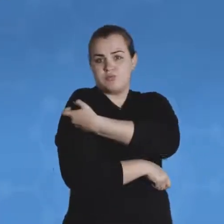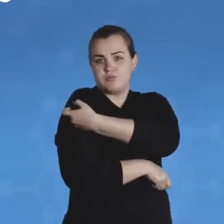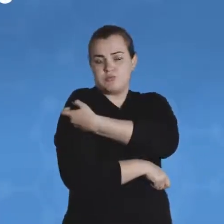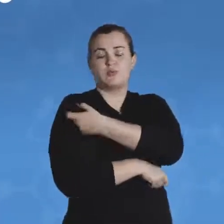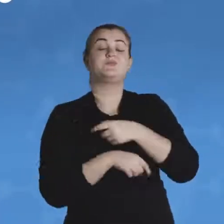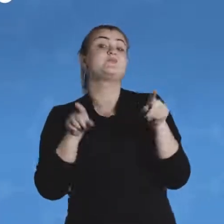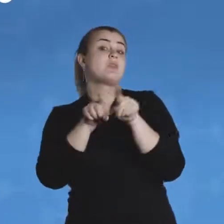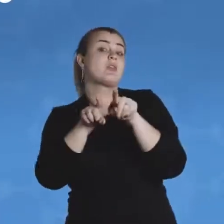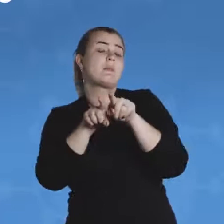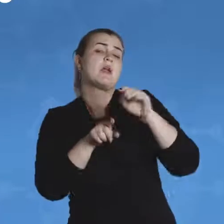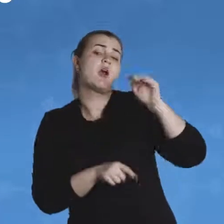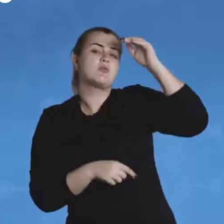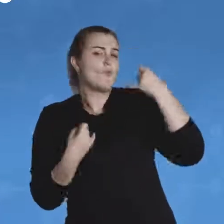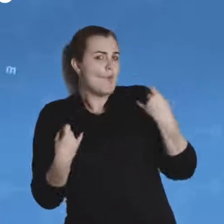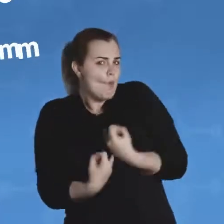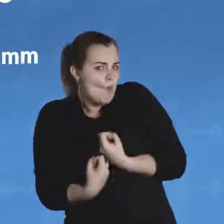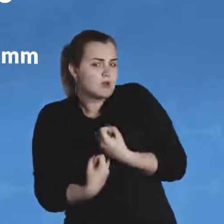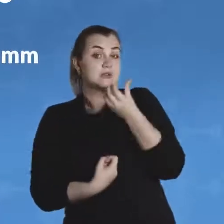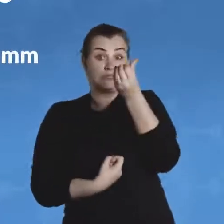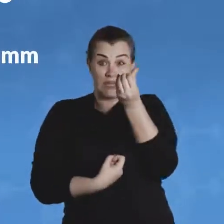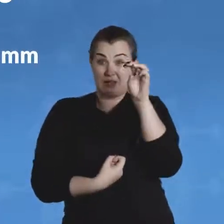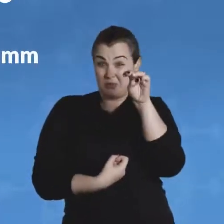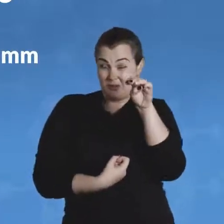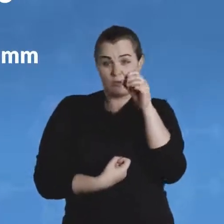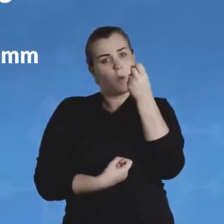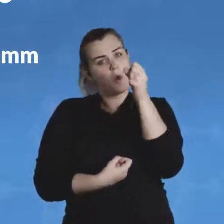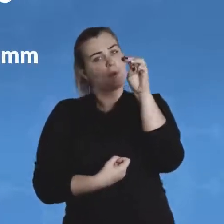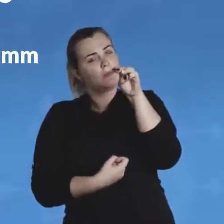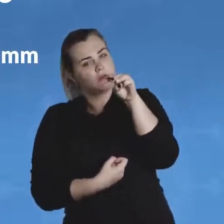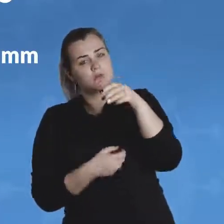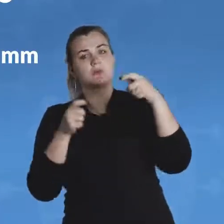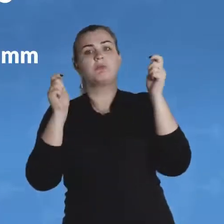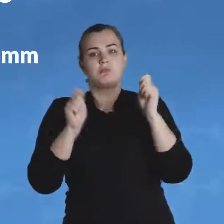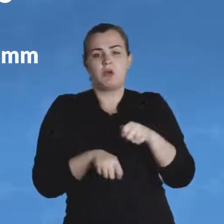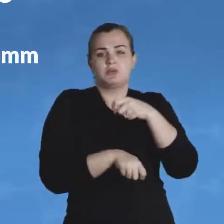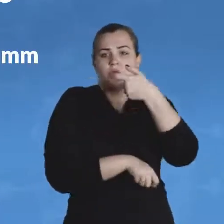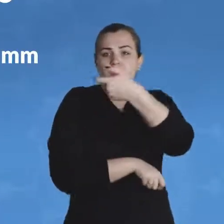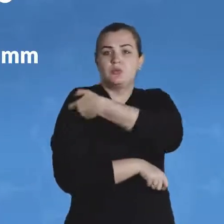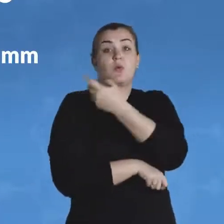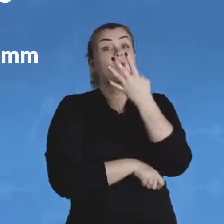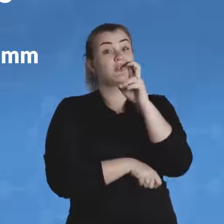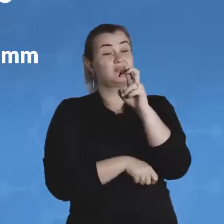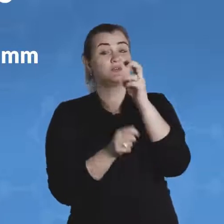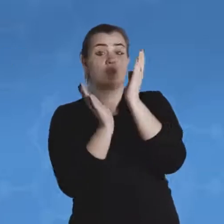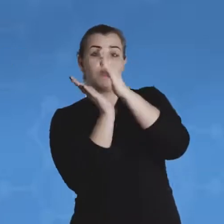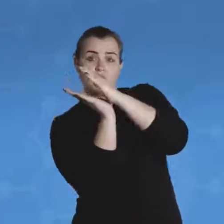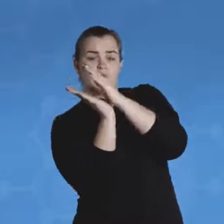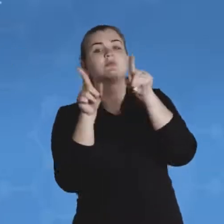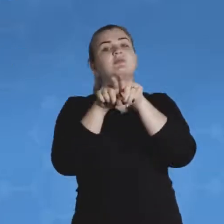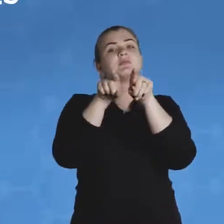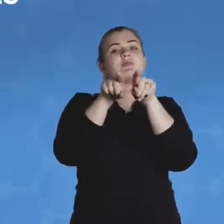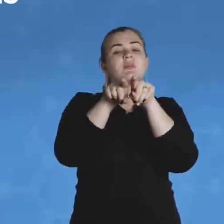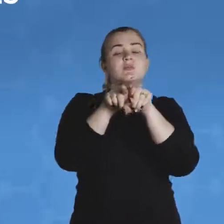adultos emagrecidos, as agulhas de 6 mm e 8 mm devem ser introduzidas em um ângulo de 45 graus.